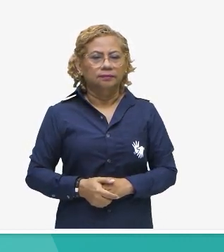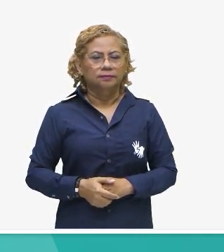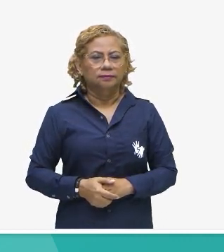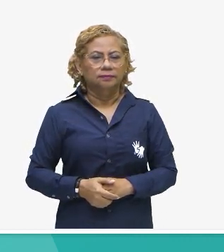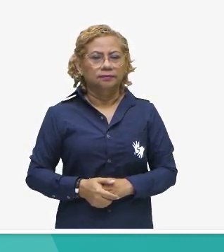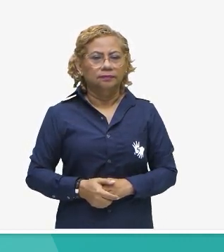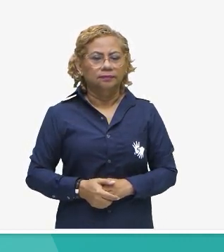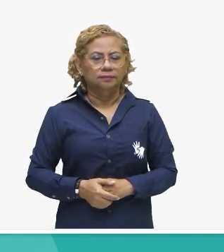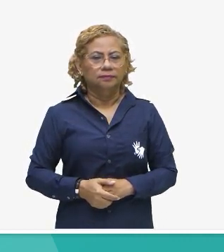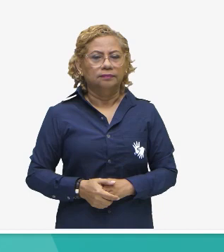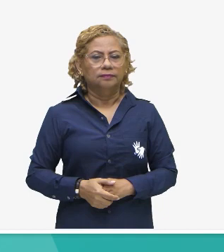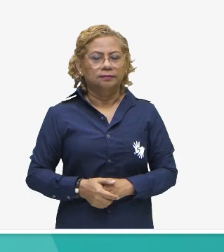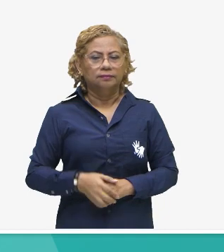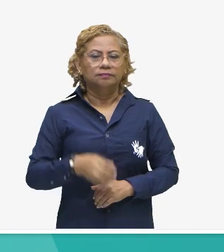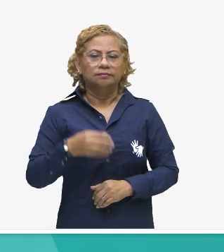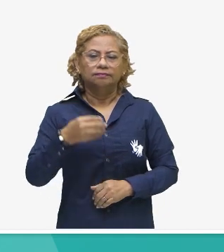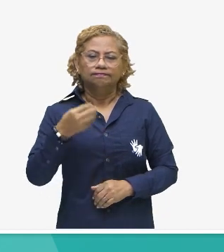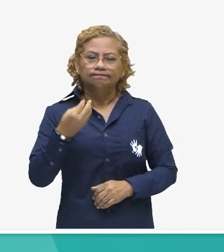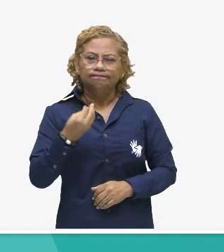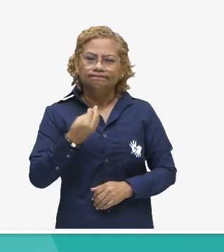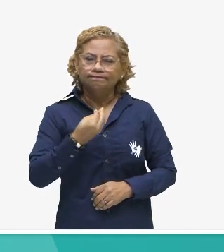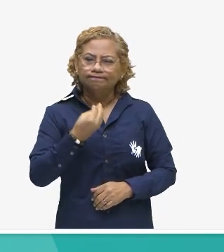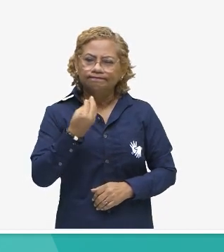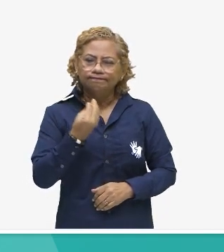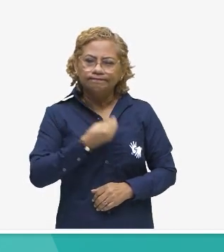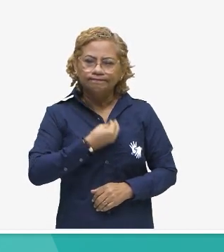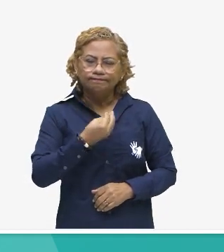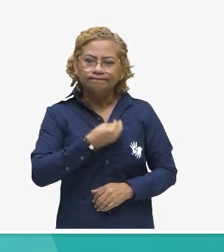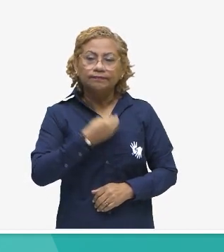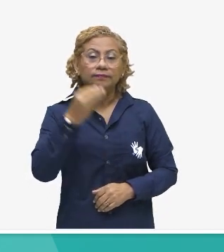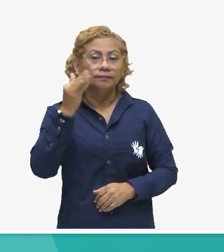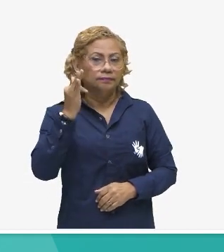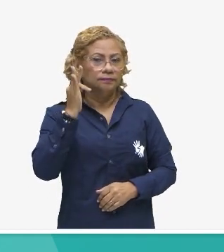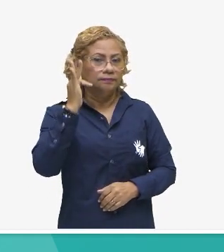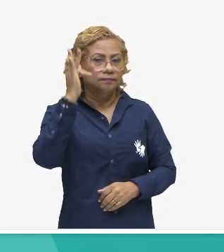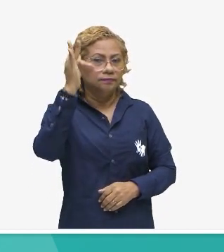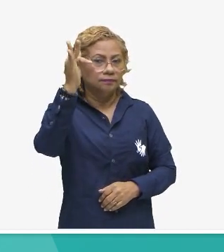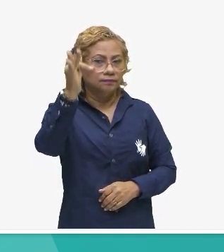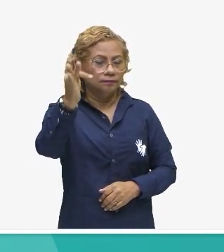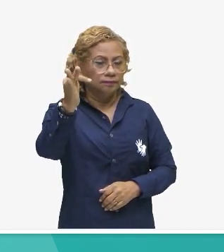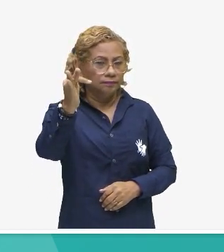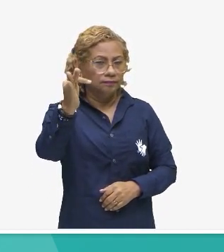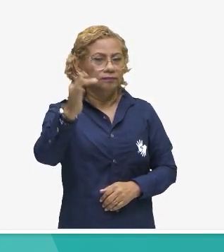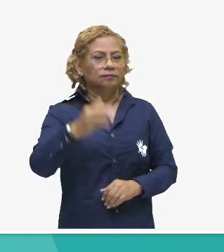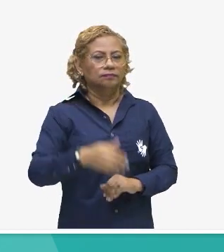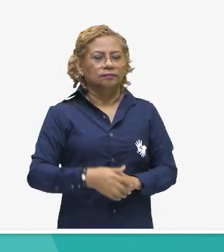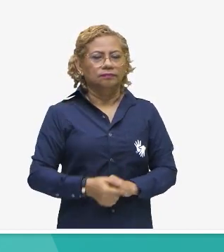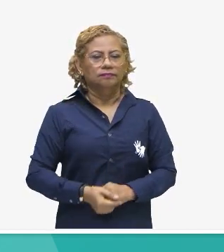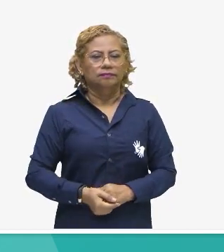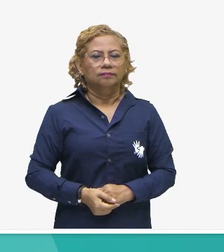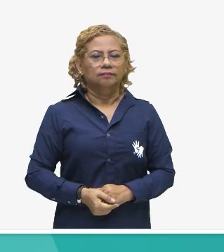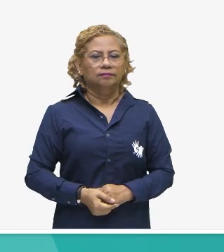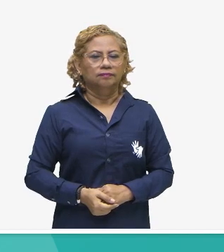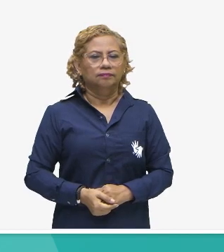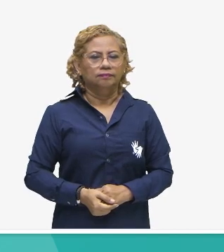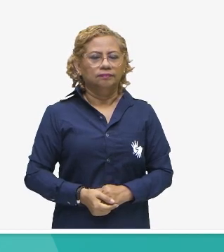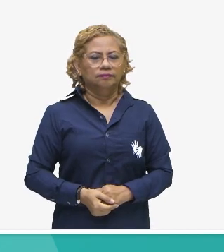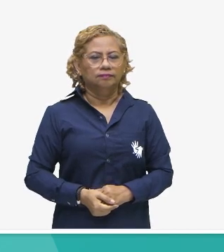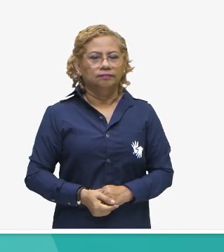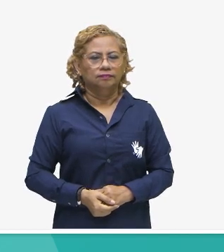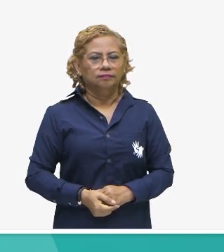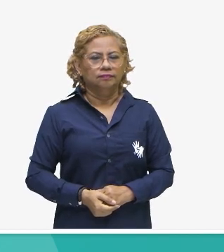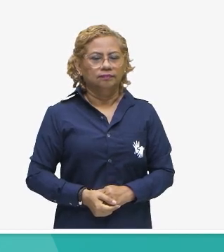nababo. Então, não viverei também é futuramente, eu vivo no presente, né? Ou vivi